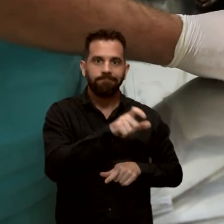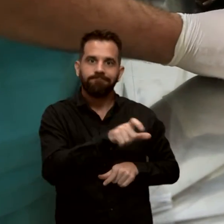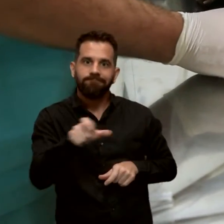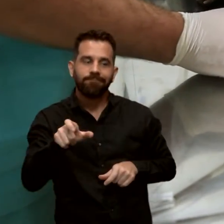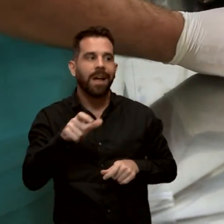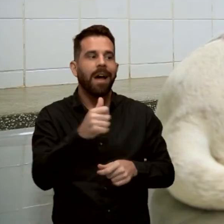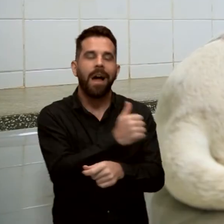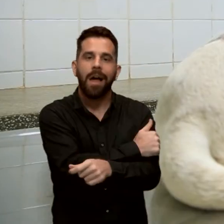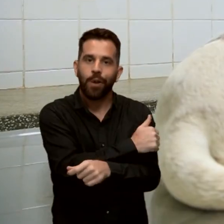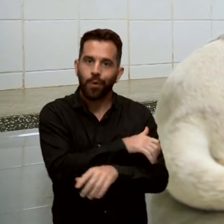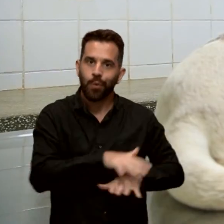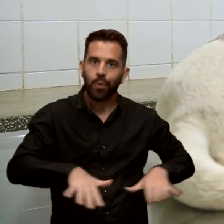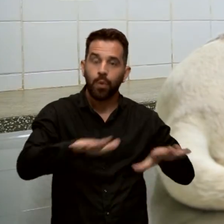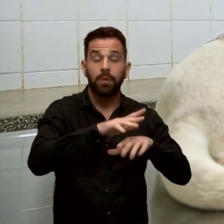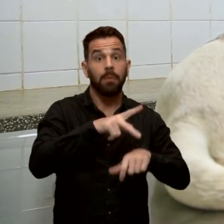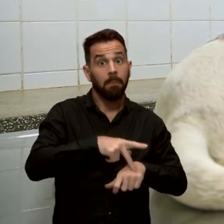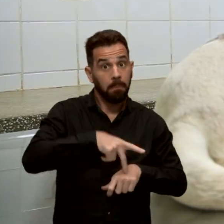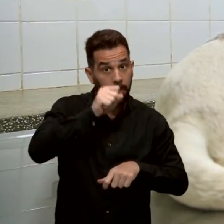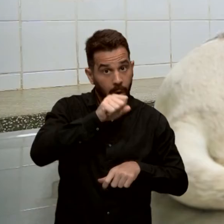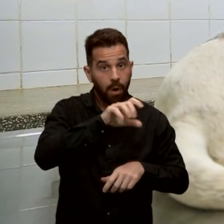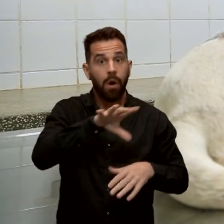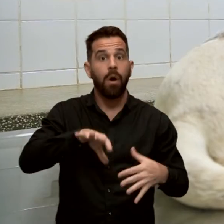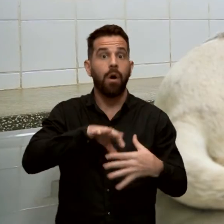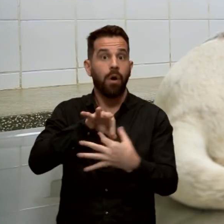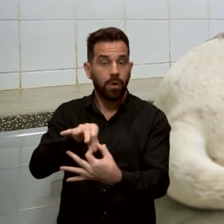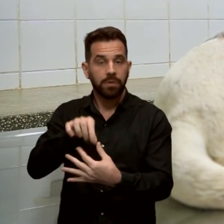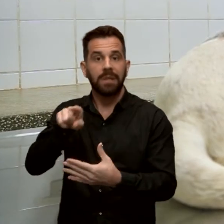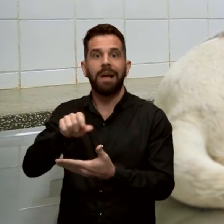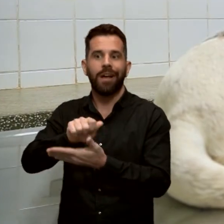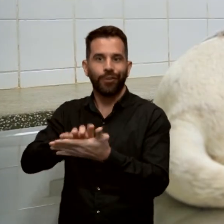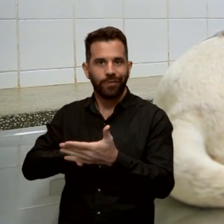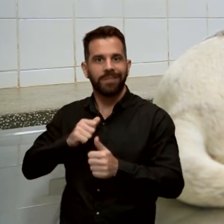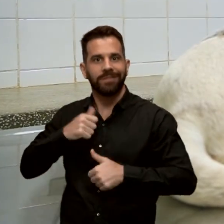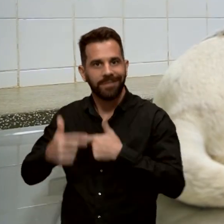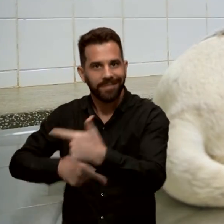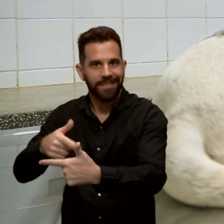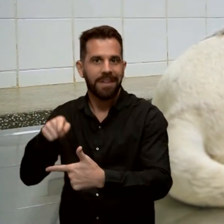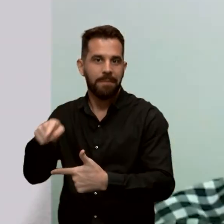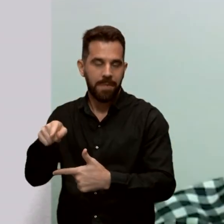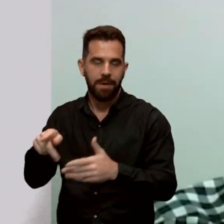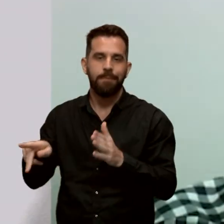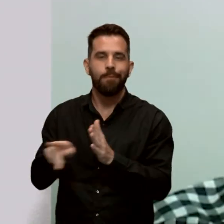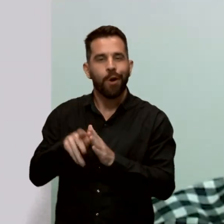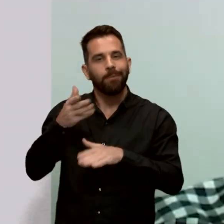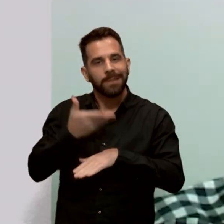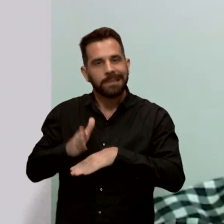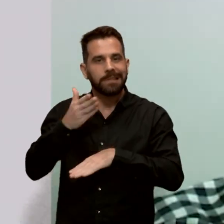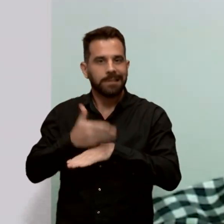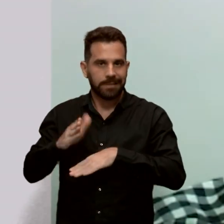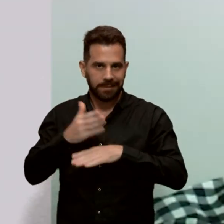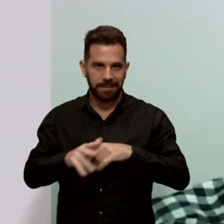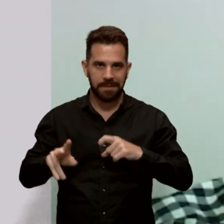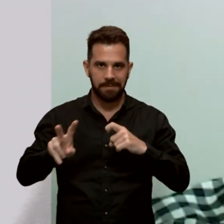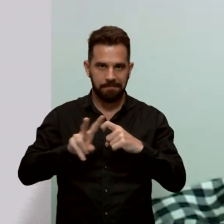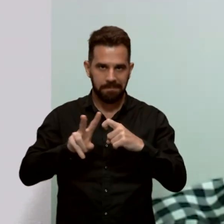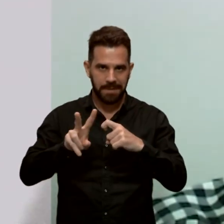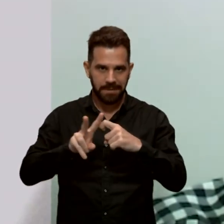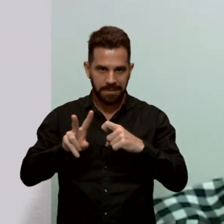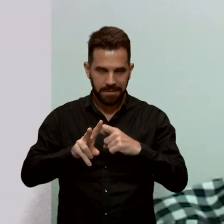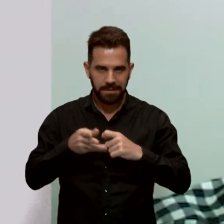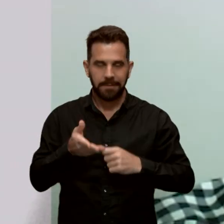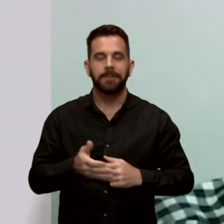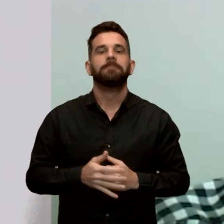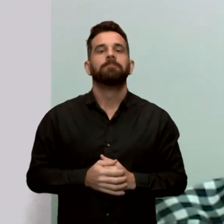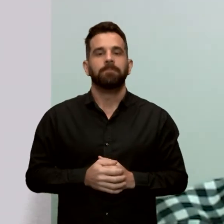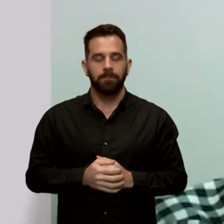de atividades do programa de residência em medicina veterinária aqui no local. Pensando no programa de